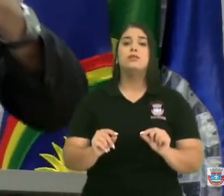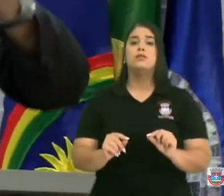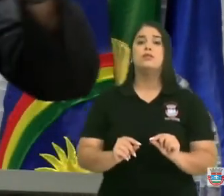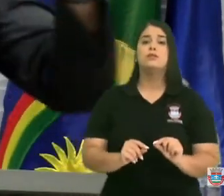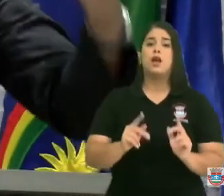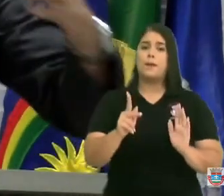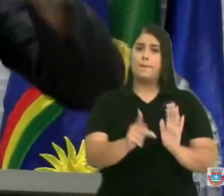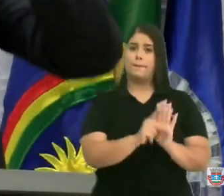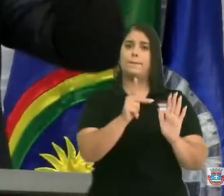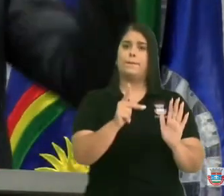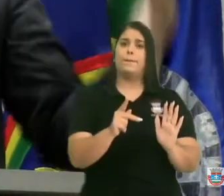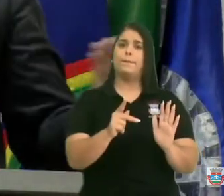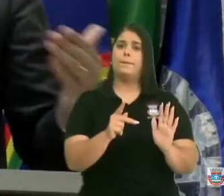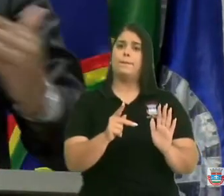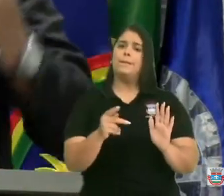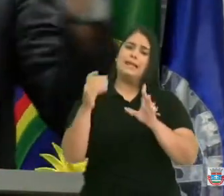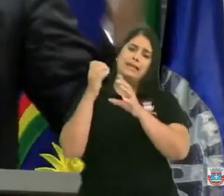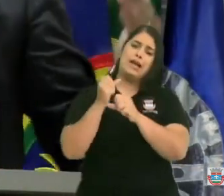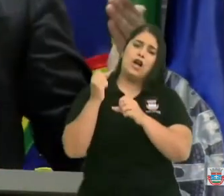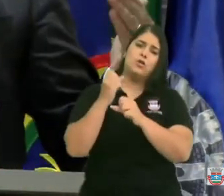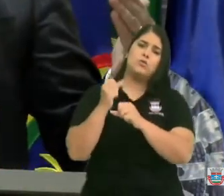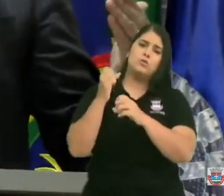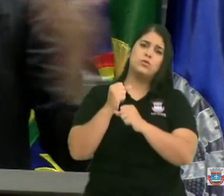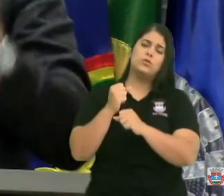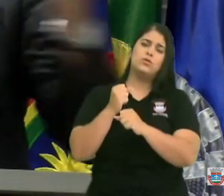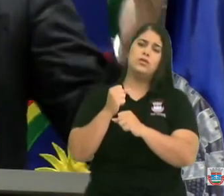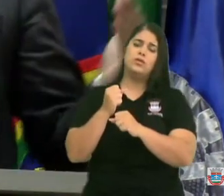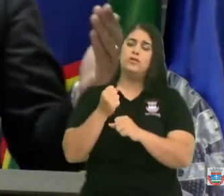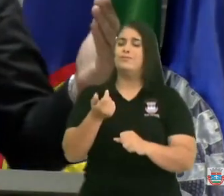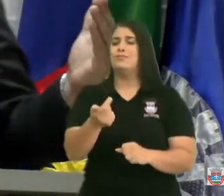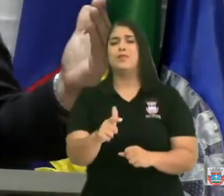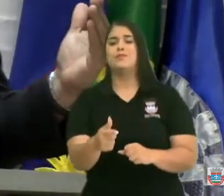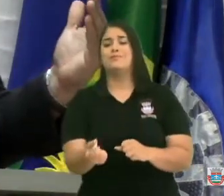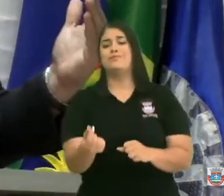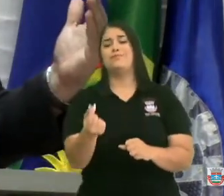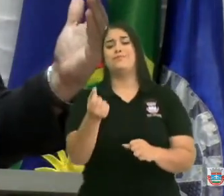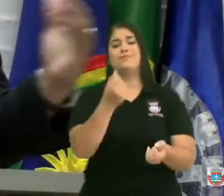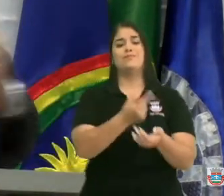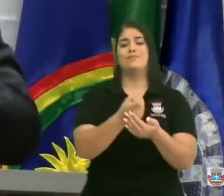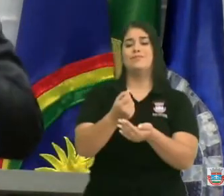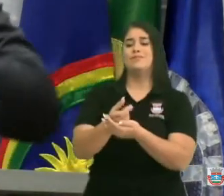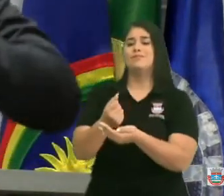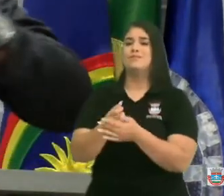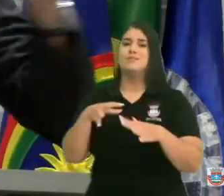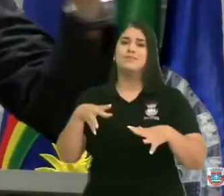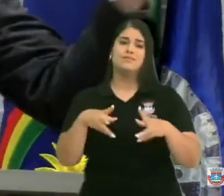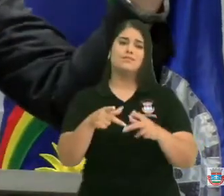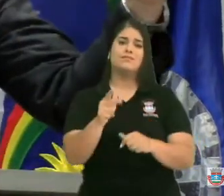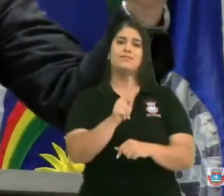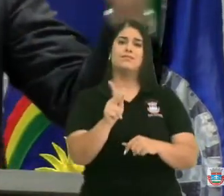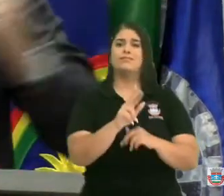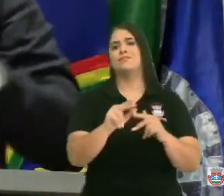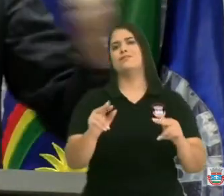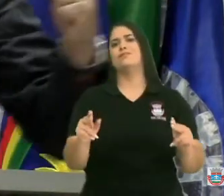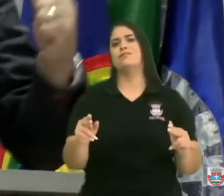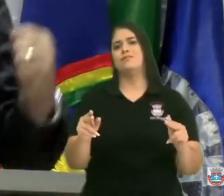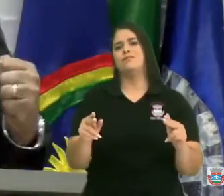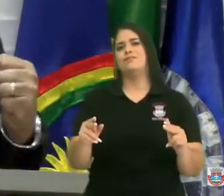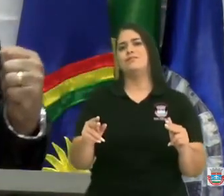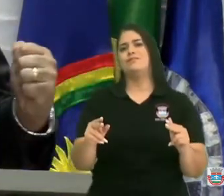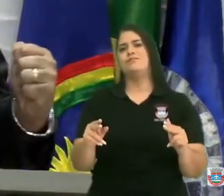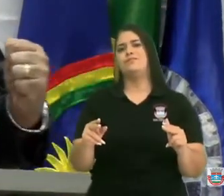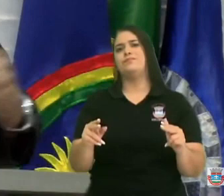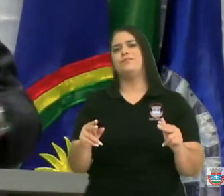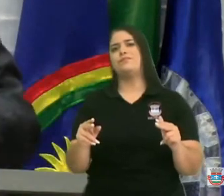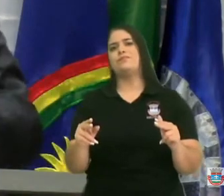própria matemática, não tinha recurso para dar a todos os professores. Então, esticar a corda todinha para dar